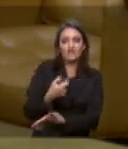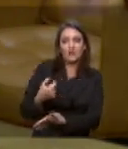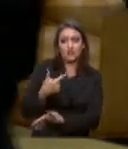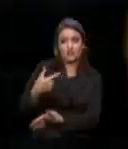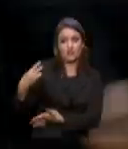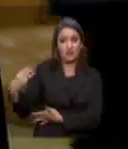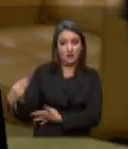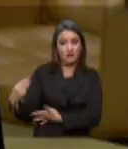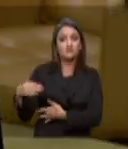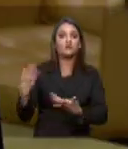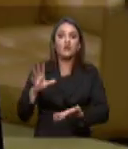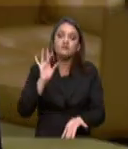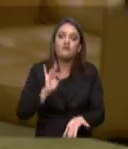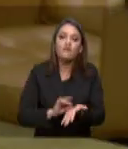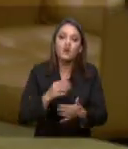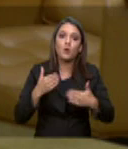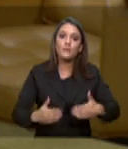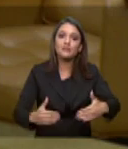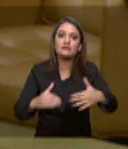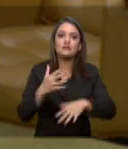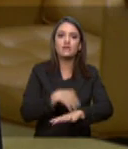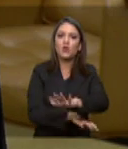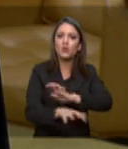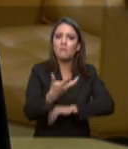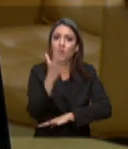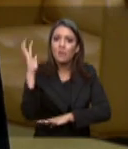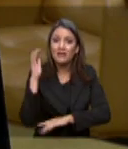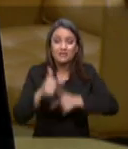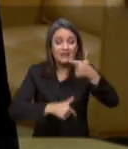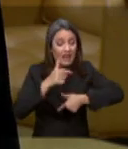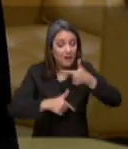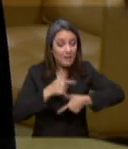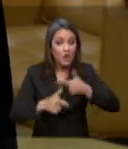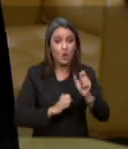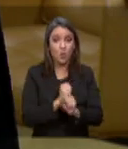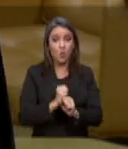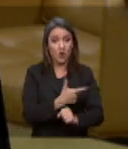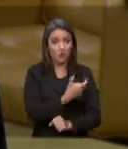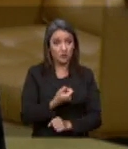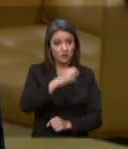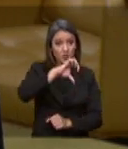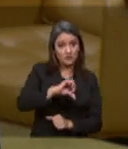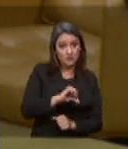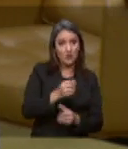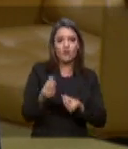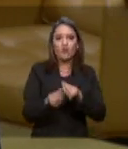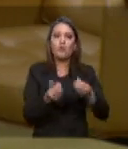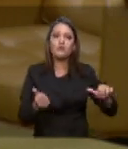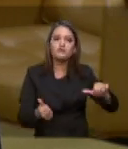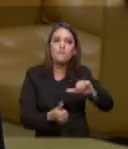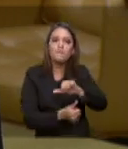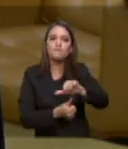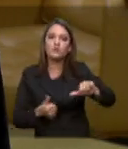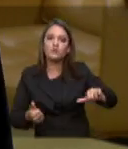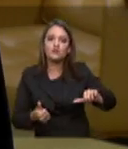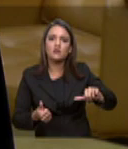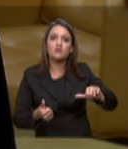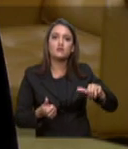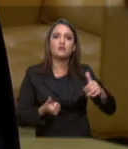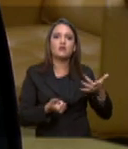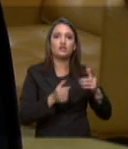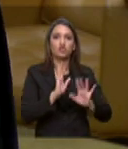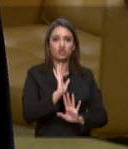verdade, Excelências, o Ministério do Meio Ambiente trabalhou durante 2019 nesta transição, considerando que a quarta